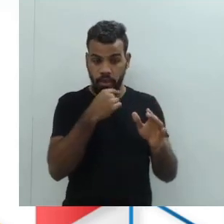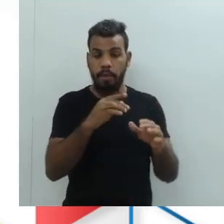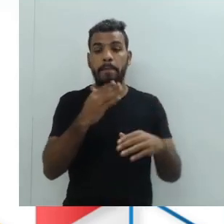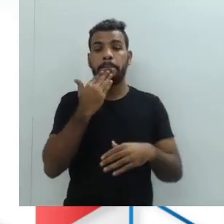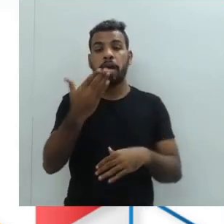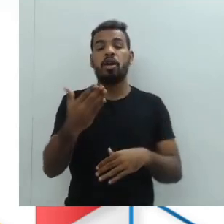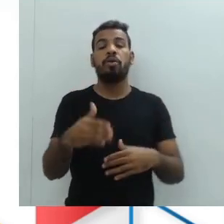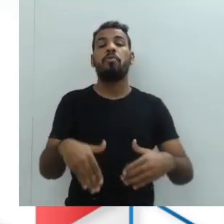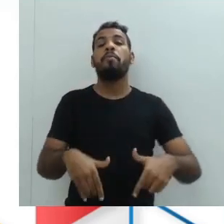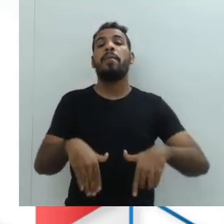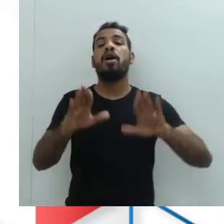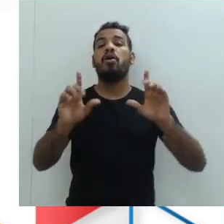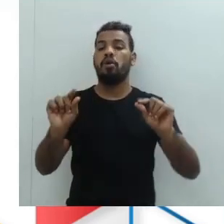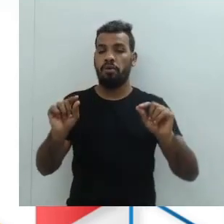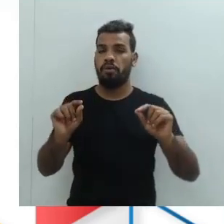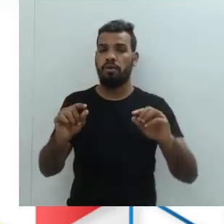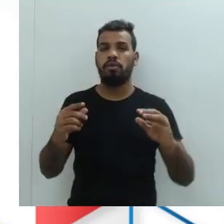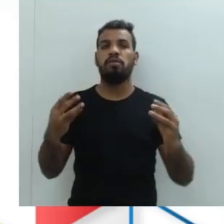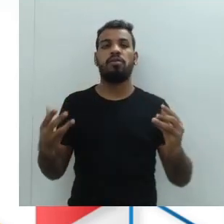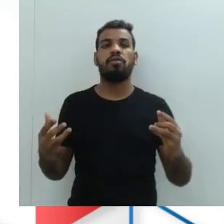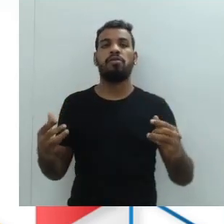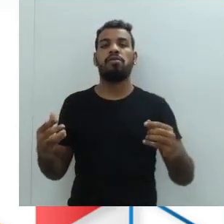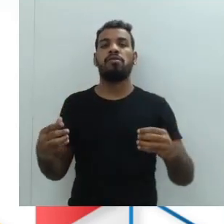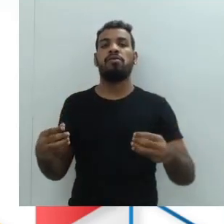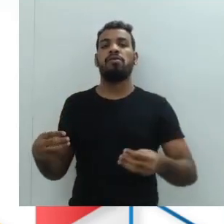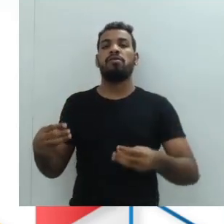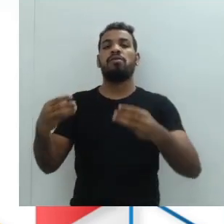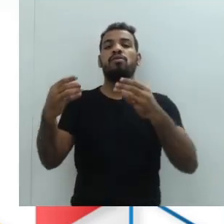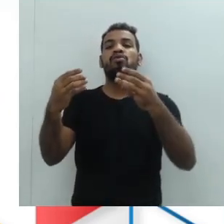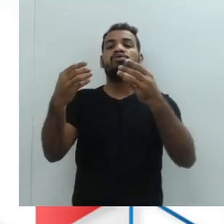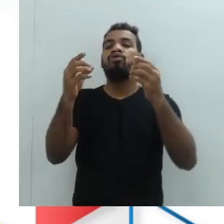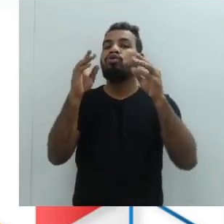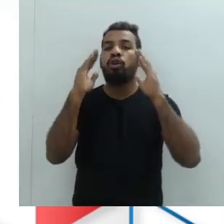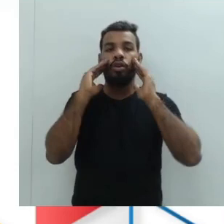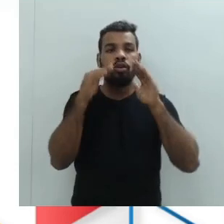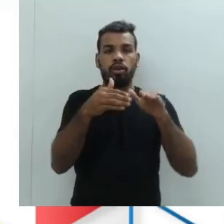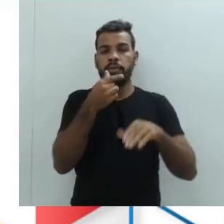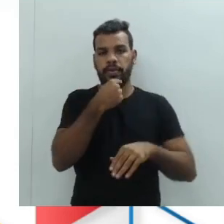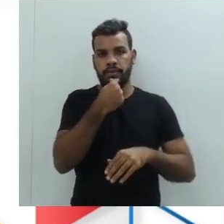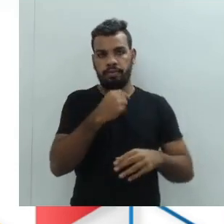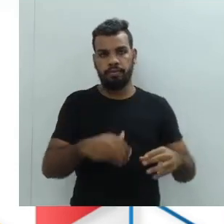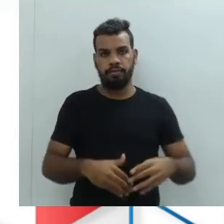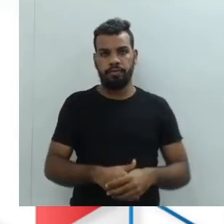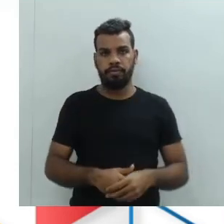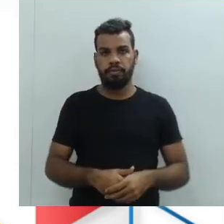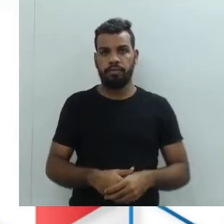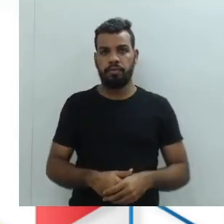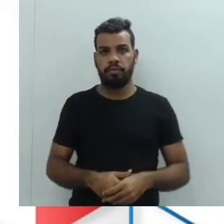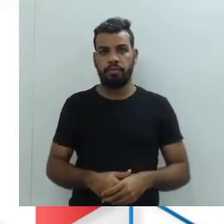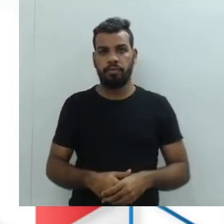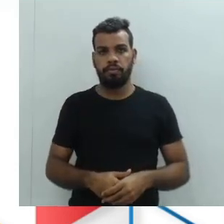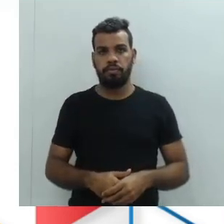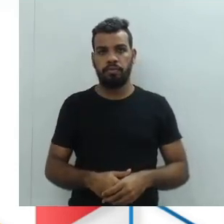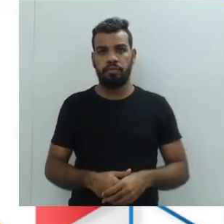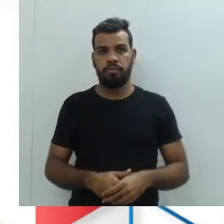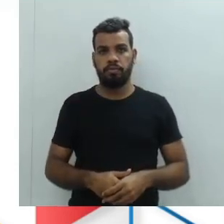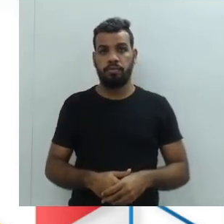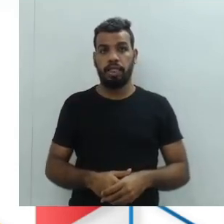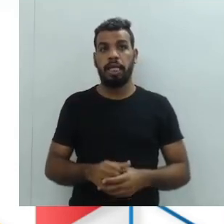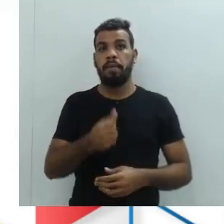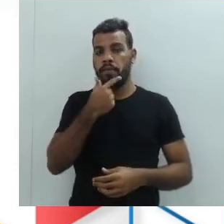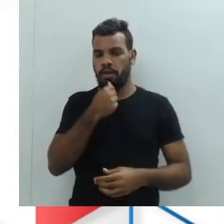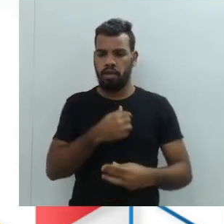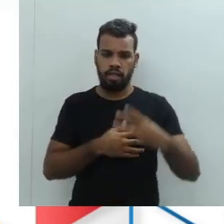pergunta, você está especificando só meninos. Então, vamos lá. Meninos, eu tenho 3 do